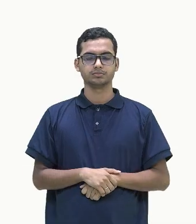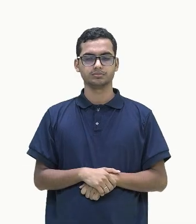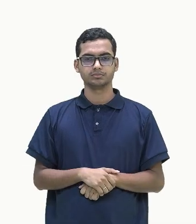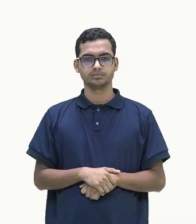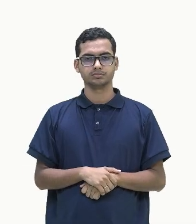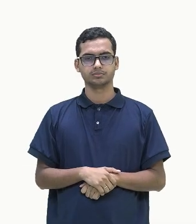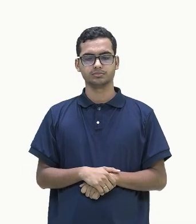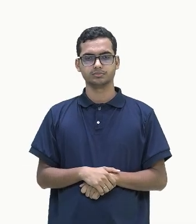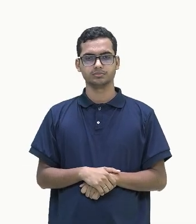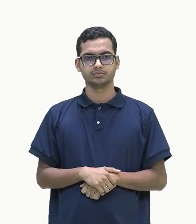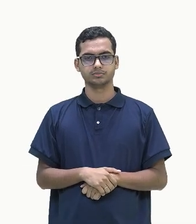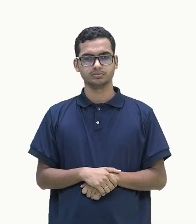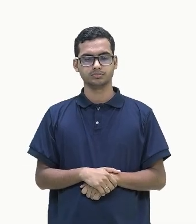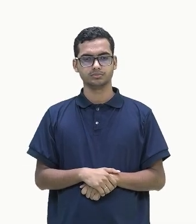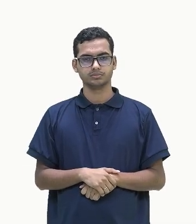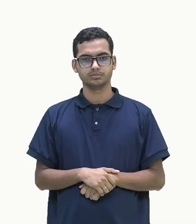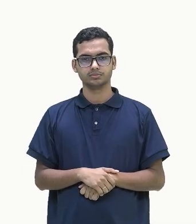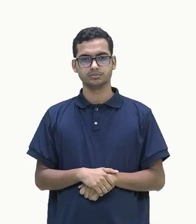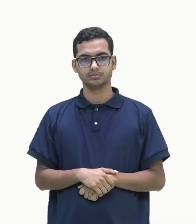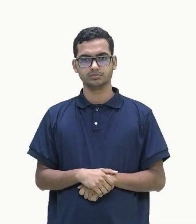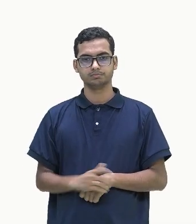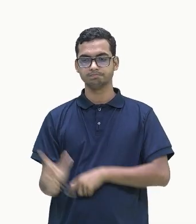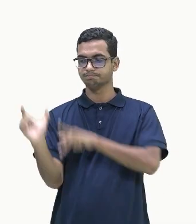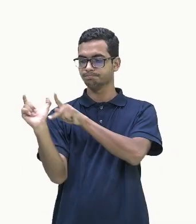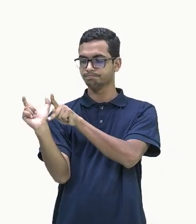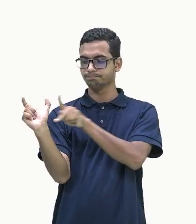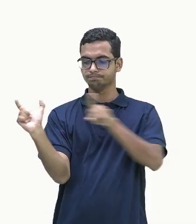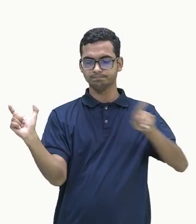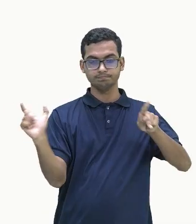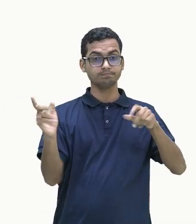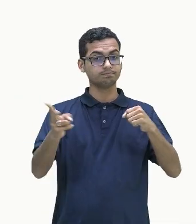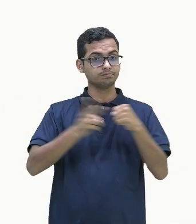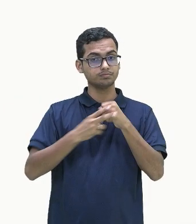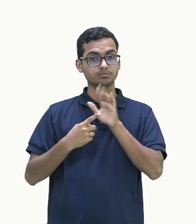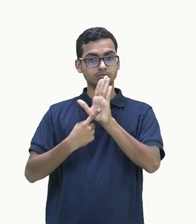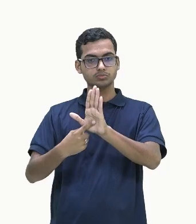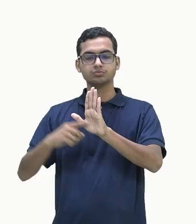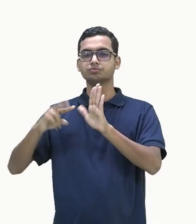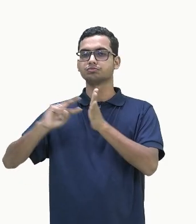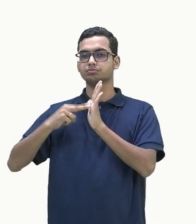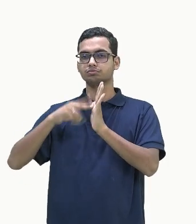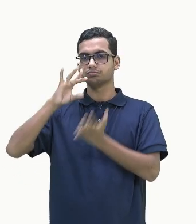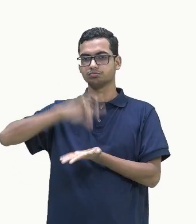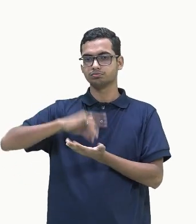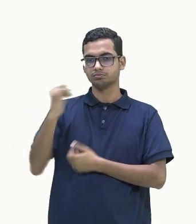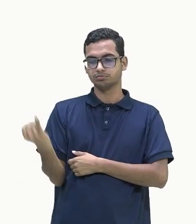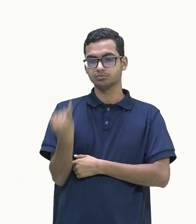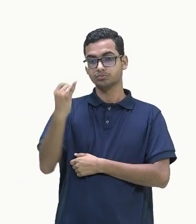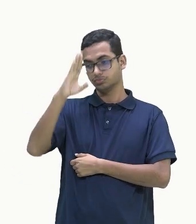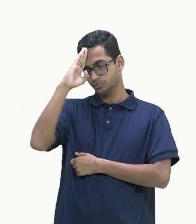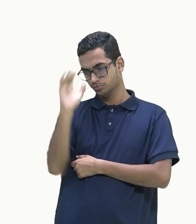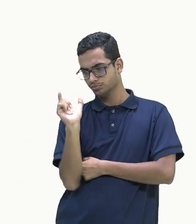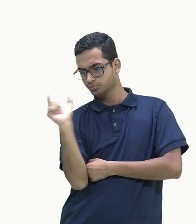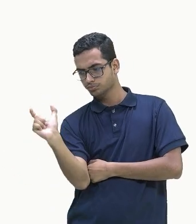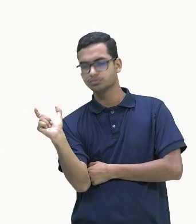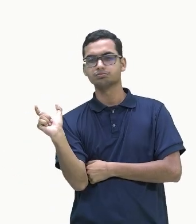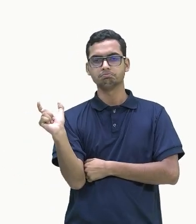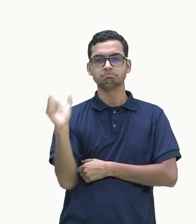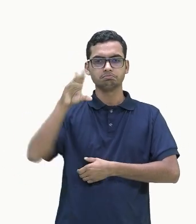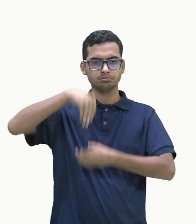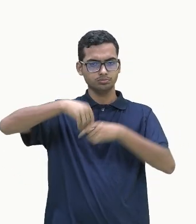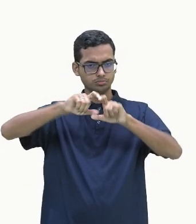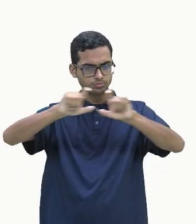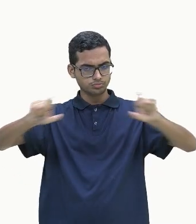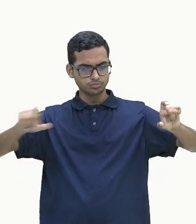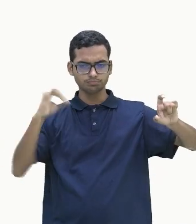no predicado verbal, é o próprio verbo significativo que é o núcleo do predicado verbal. É a palavra